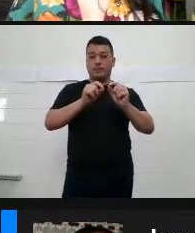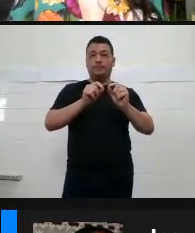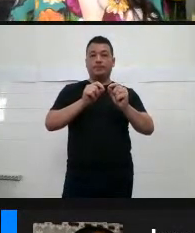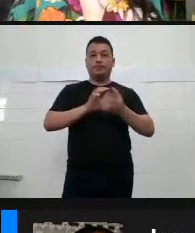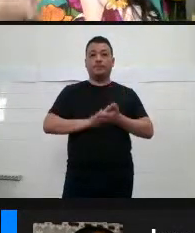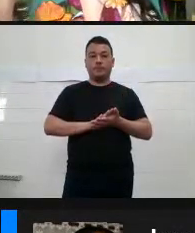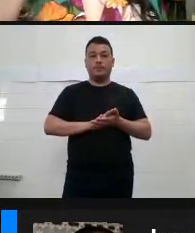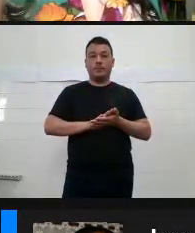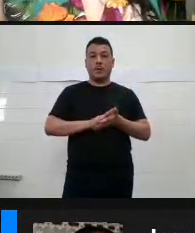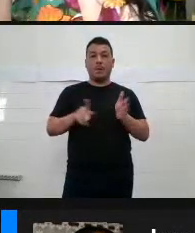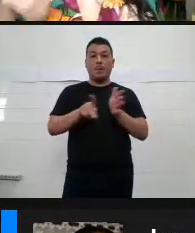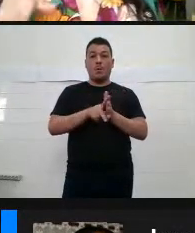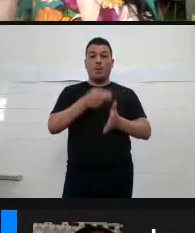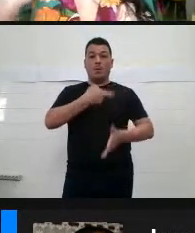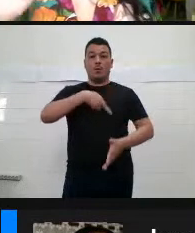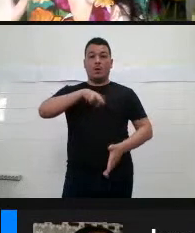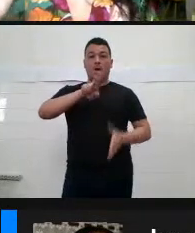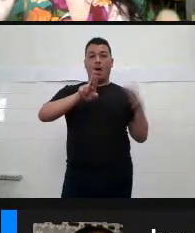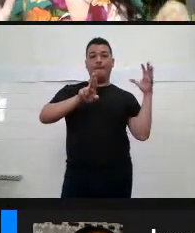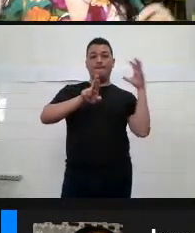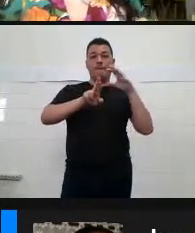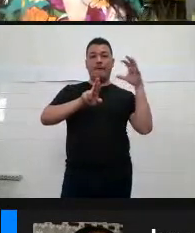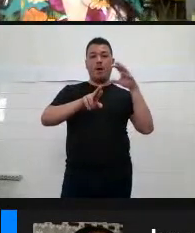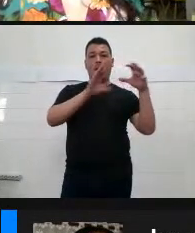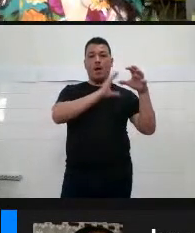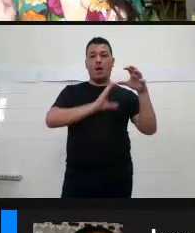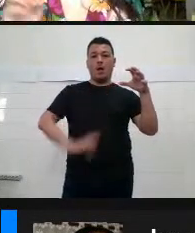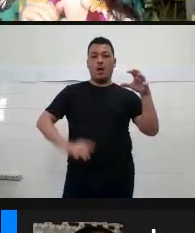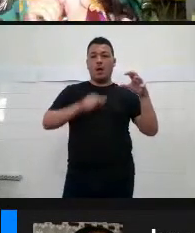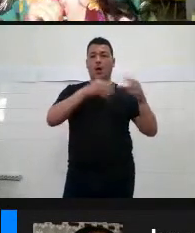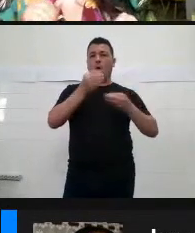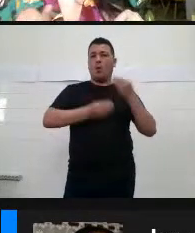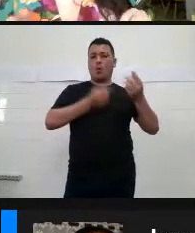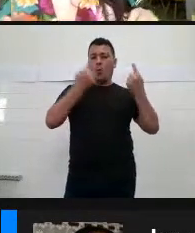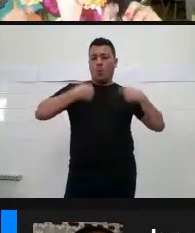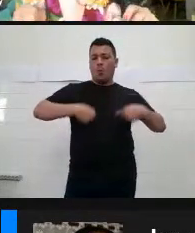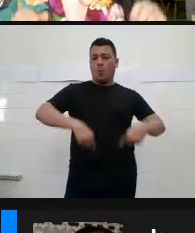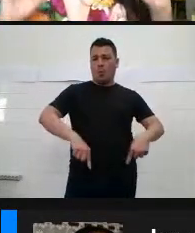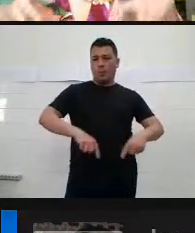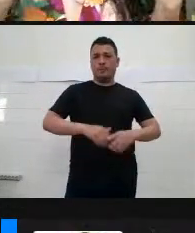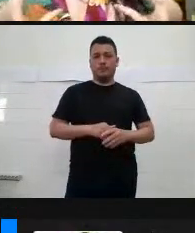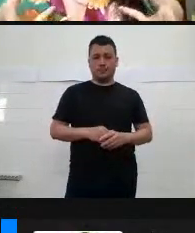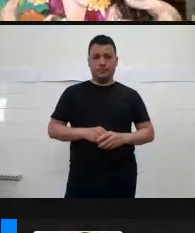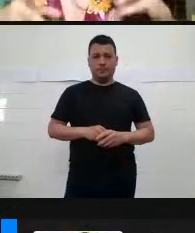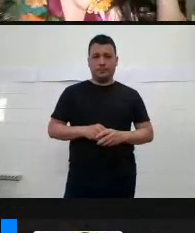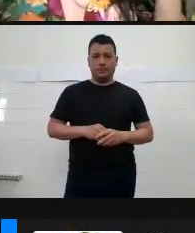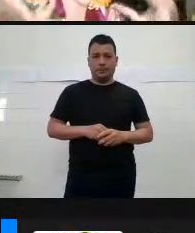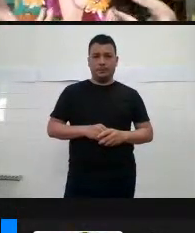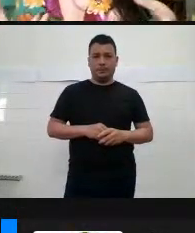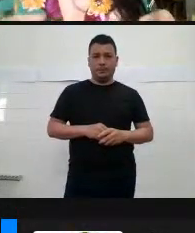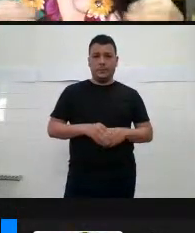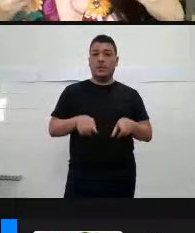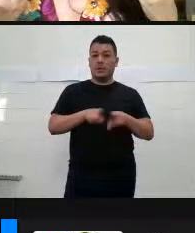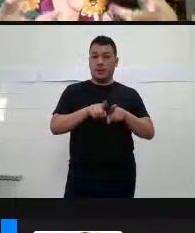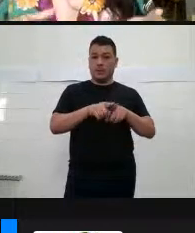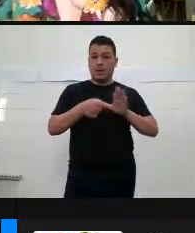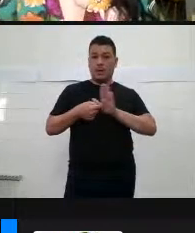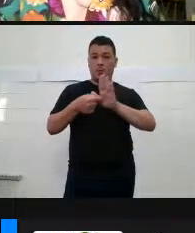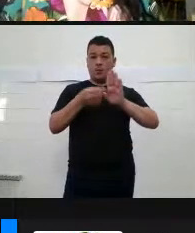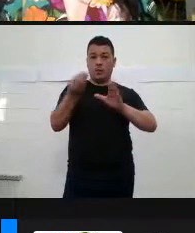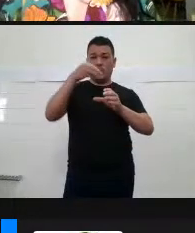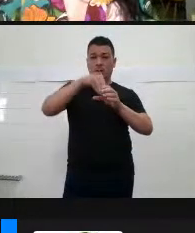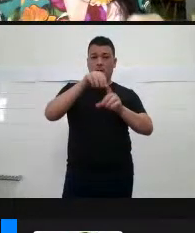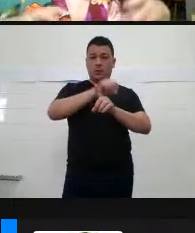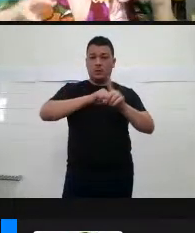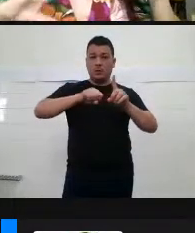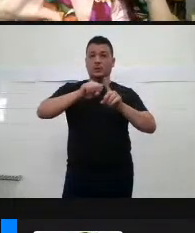cristandade medieval vai pensar esse corpo, né? E inseri-lo num contexto